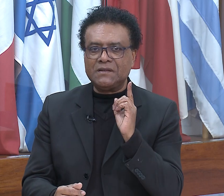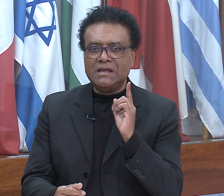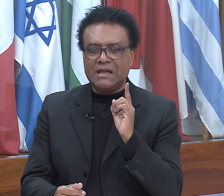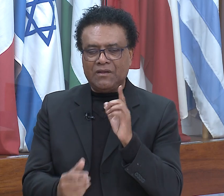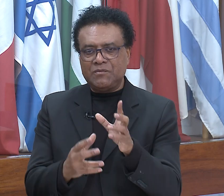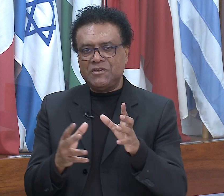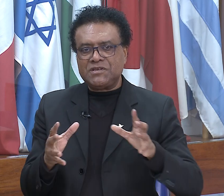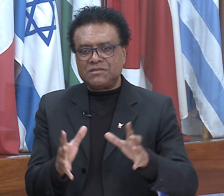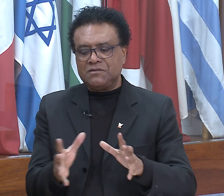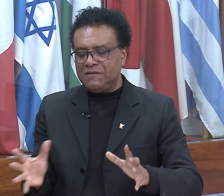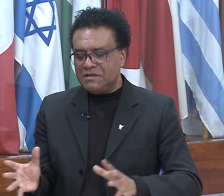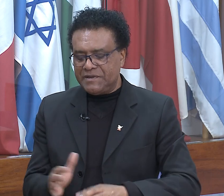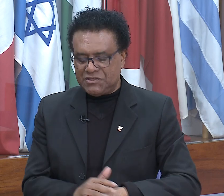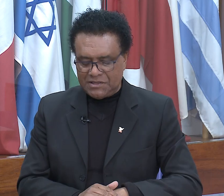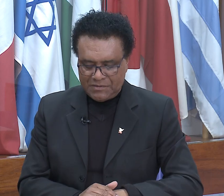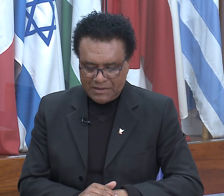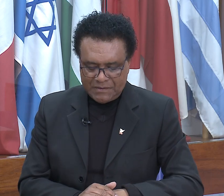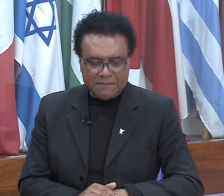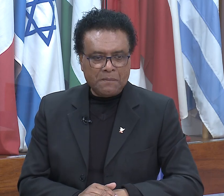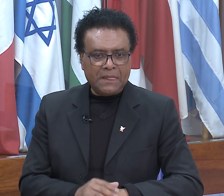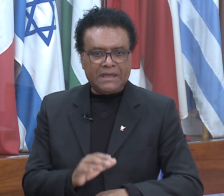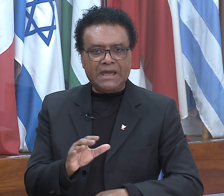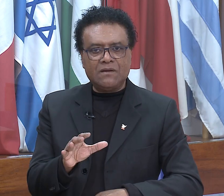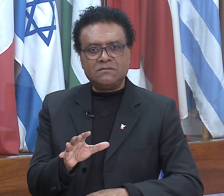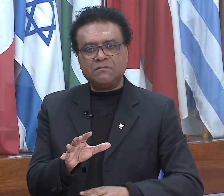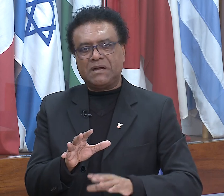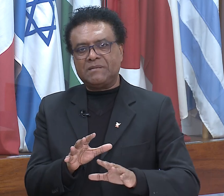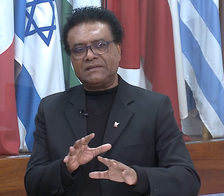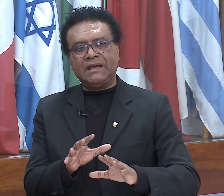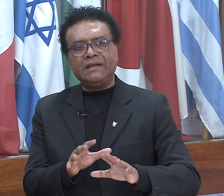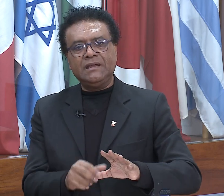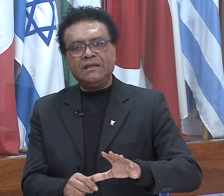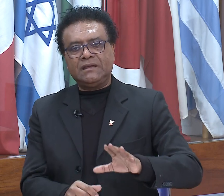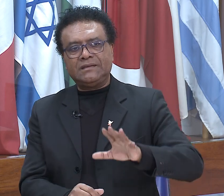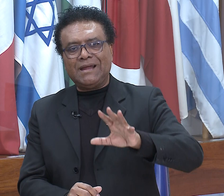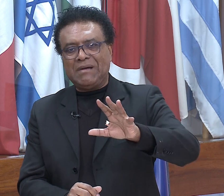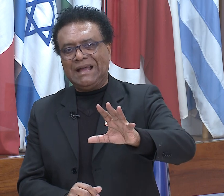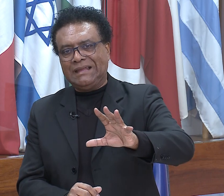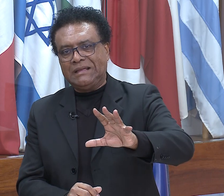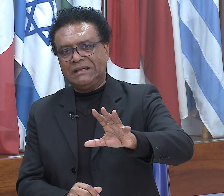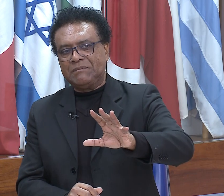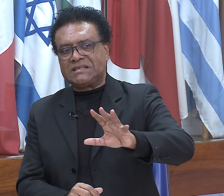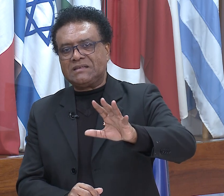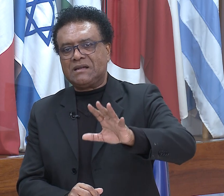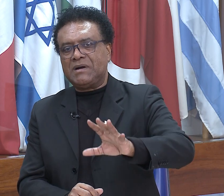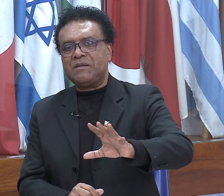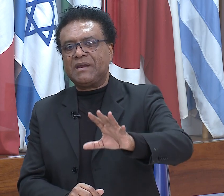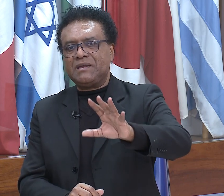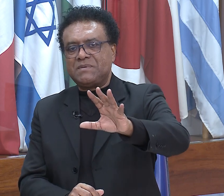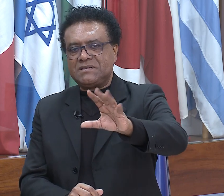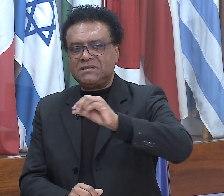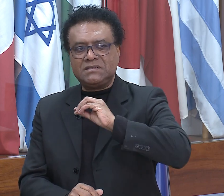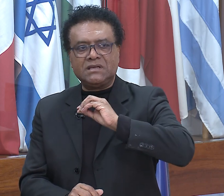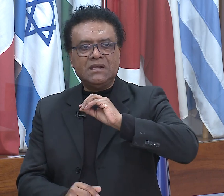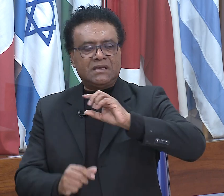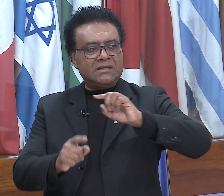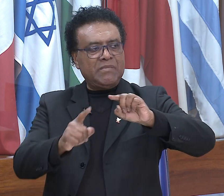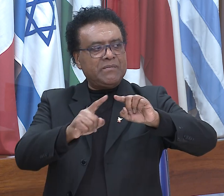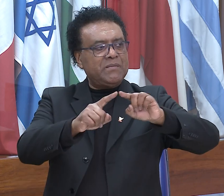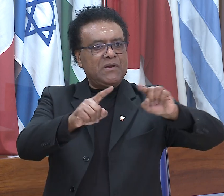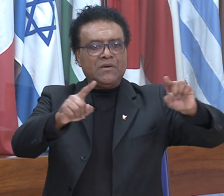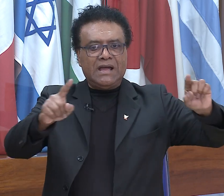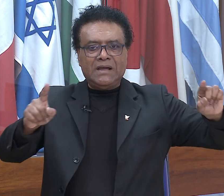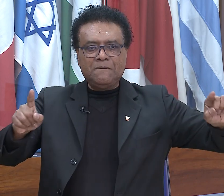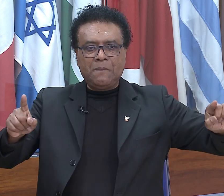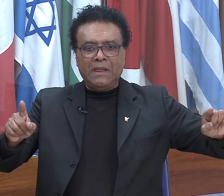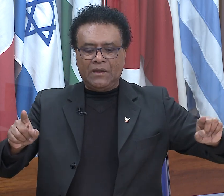é que eu defendo a palavra política É isso que eu tô falando para ti que é um parlamentar que trabalha mas que trabalho para quem certeza que